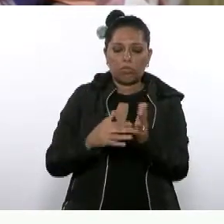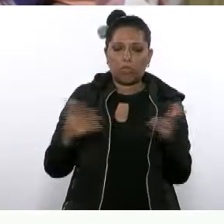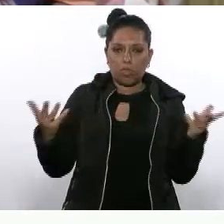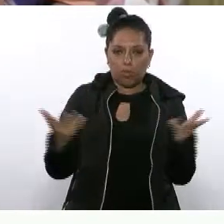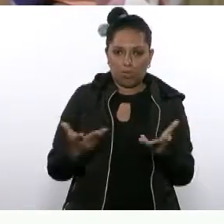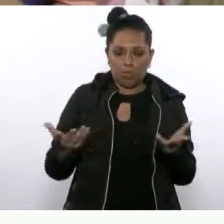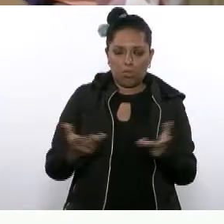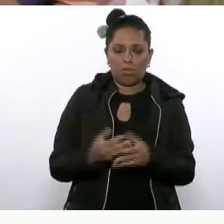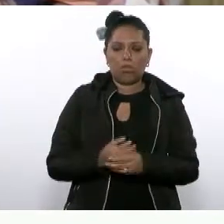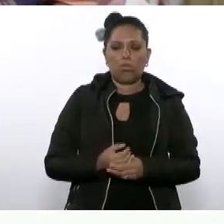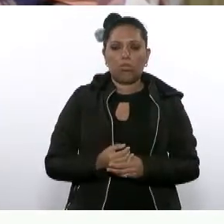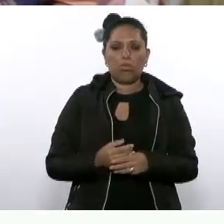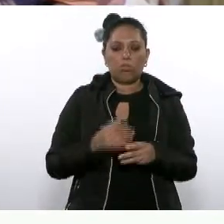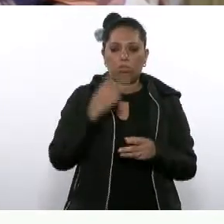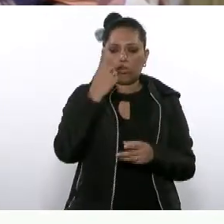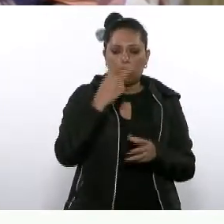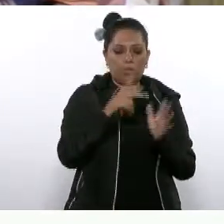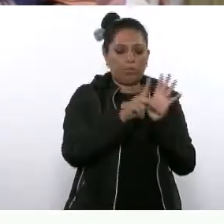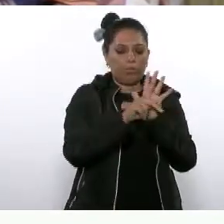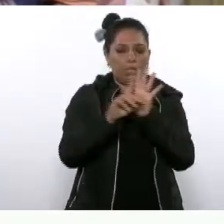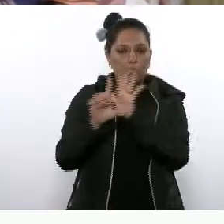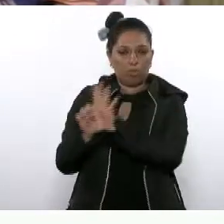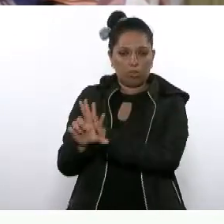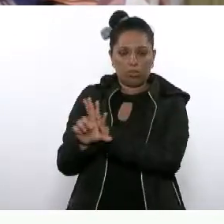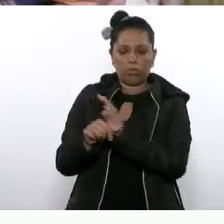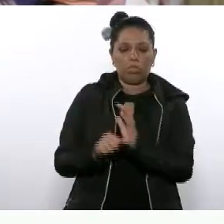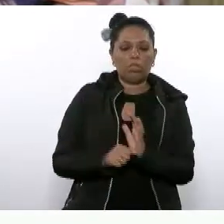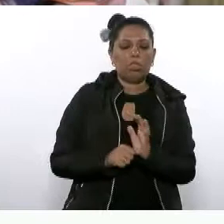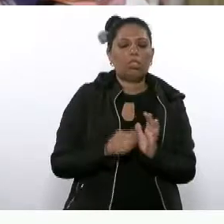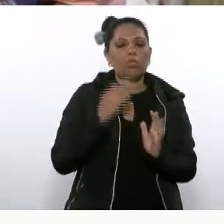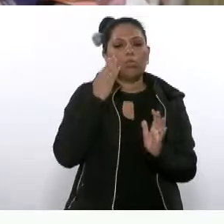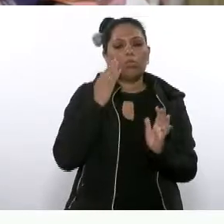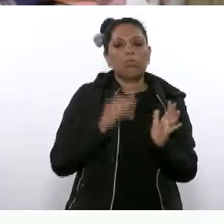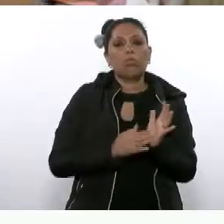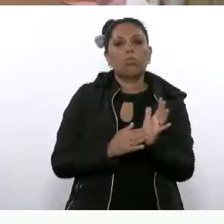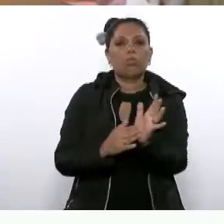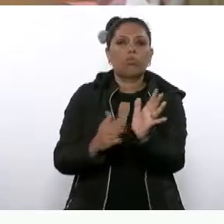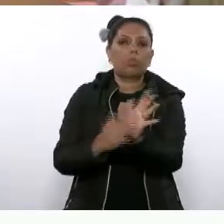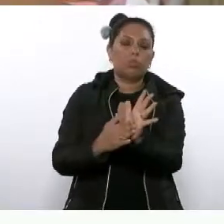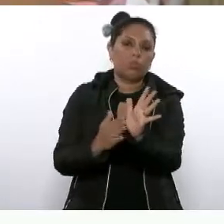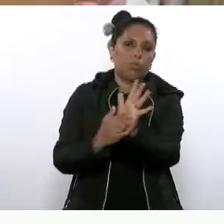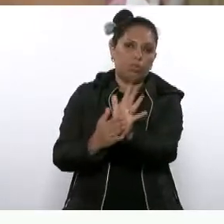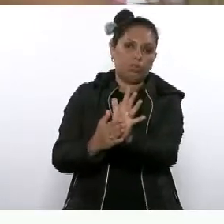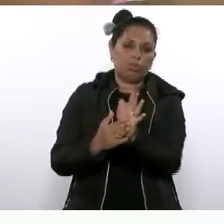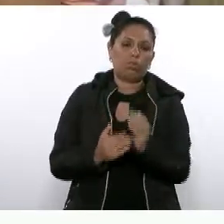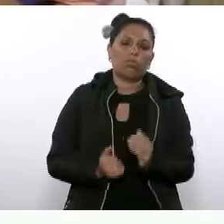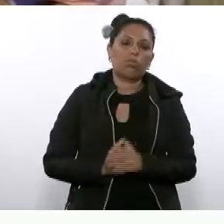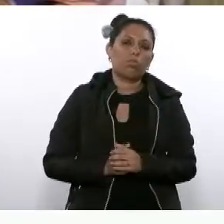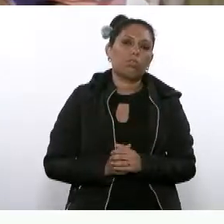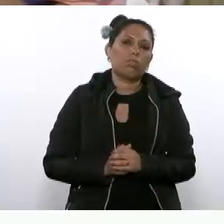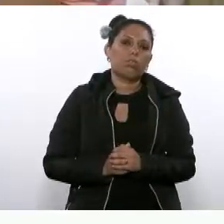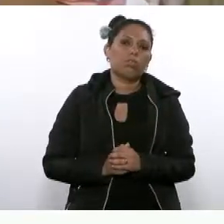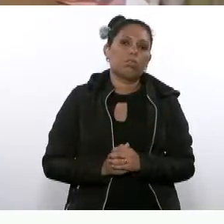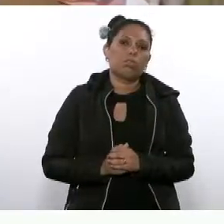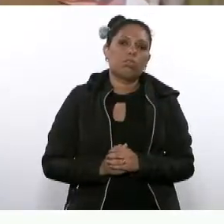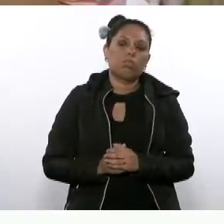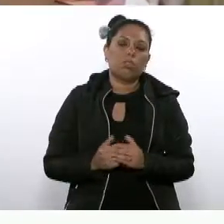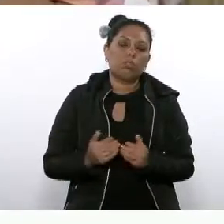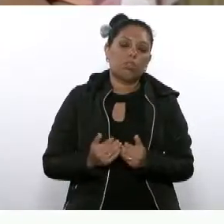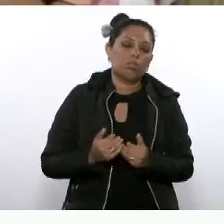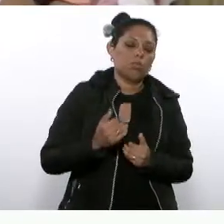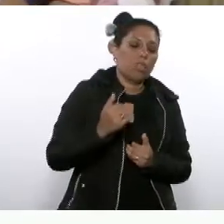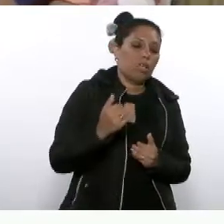São 2 PLs também, para serem apresentados a partir do